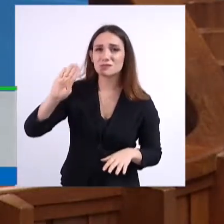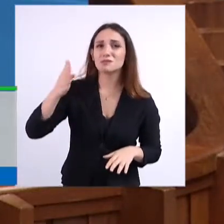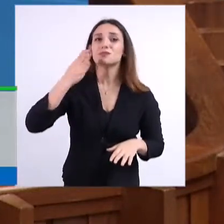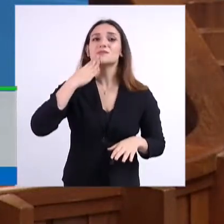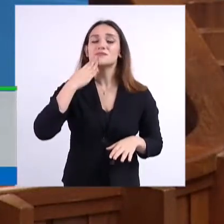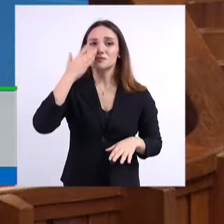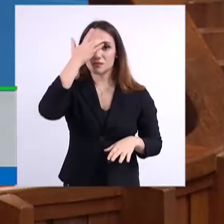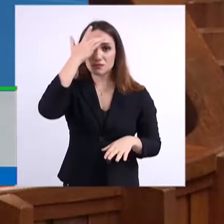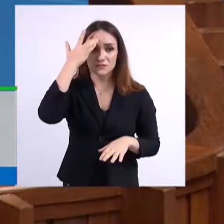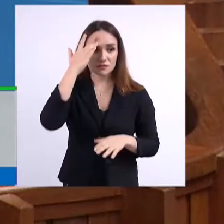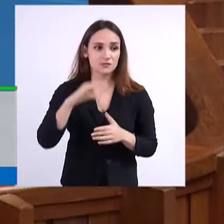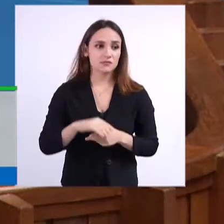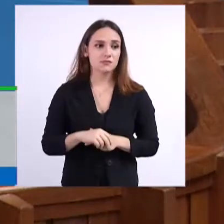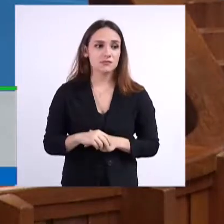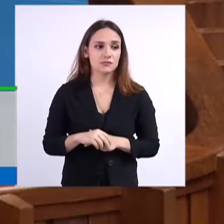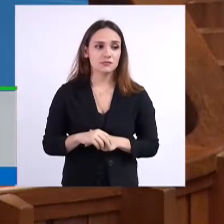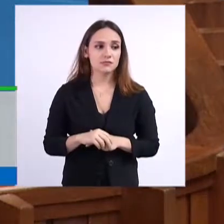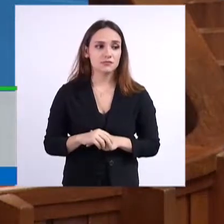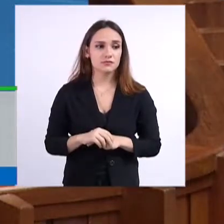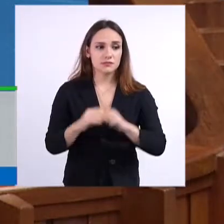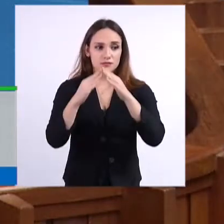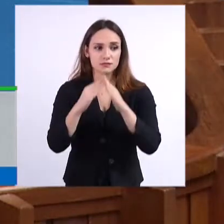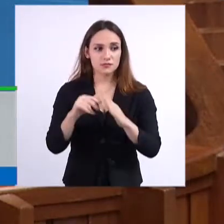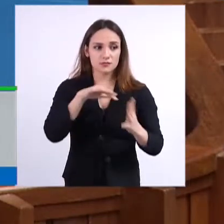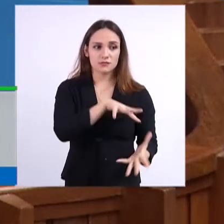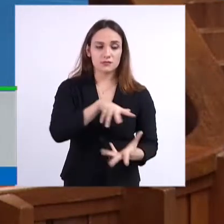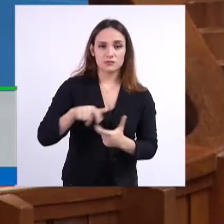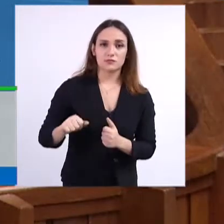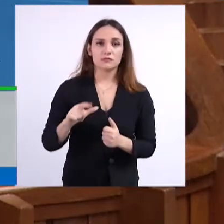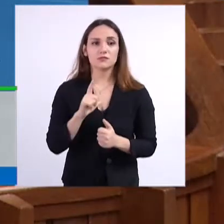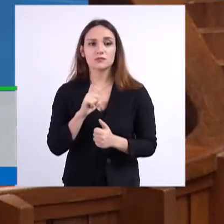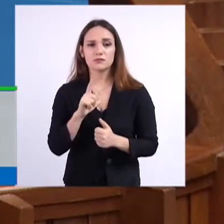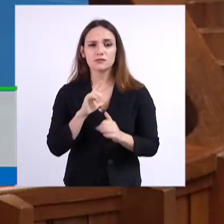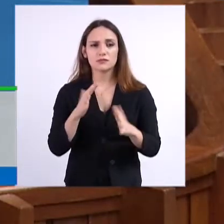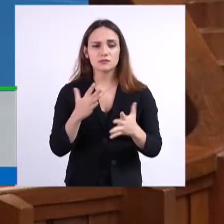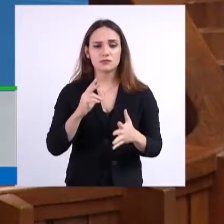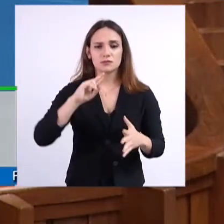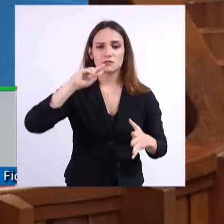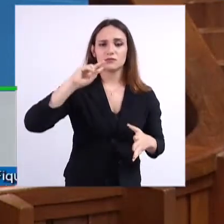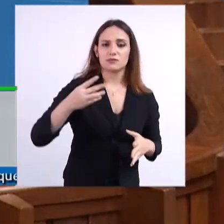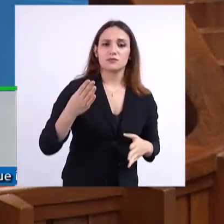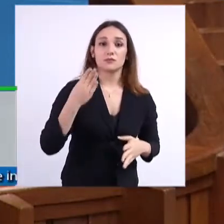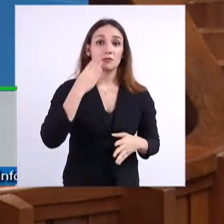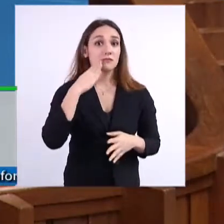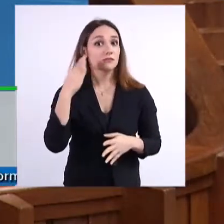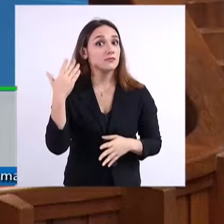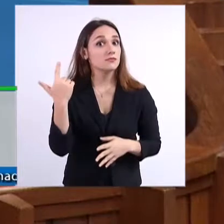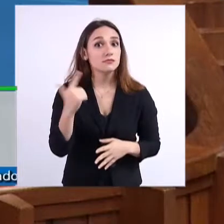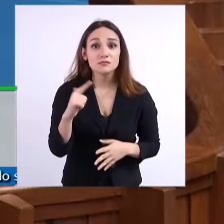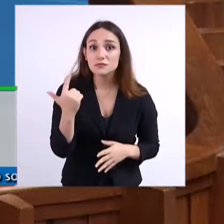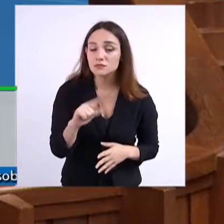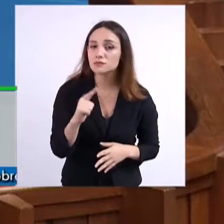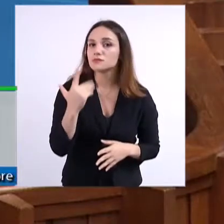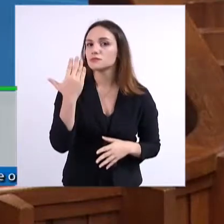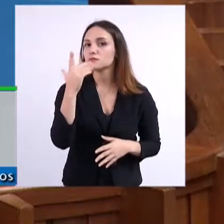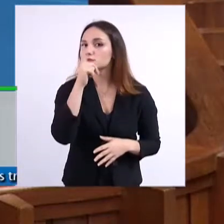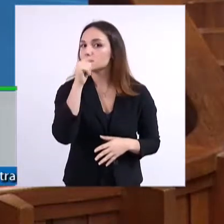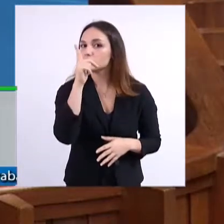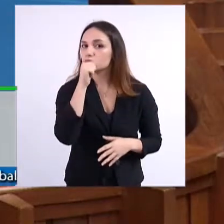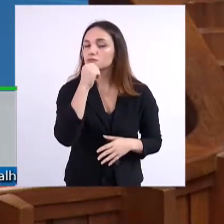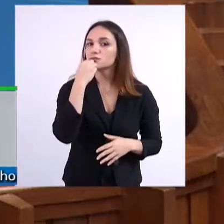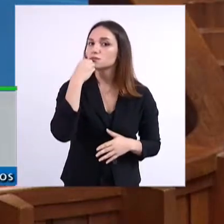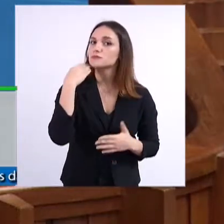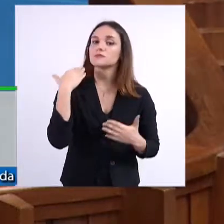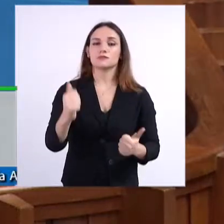que habitam o mundo, mais de 2 bilhões não usufruem desse bem